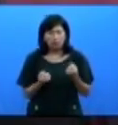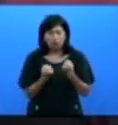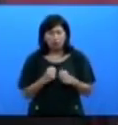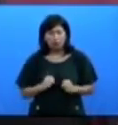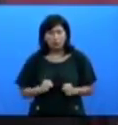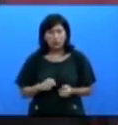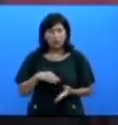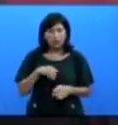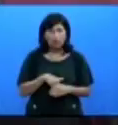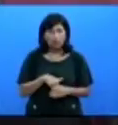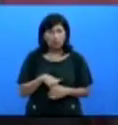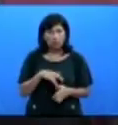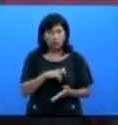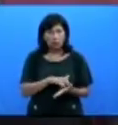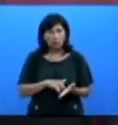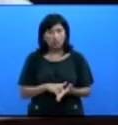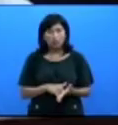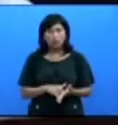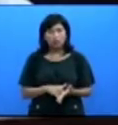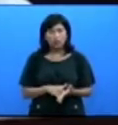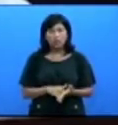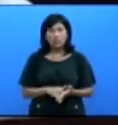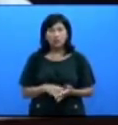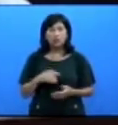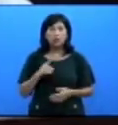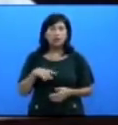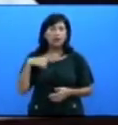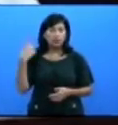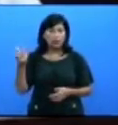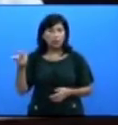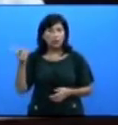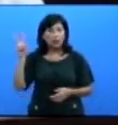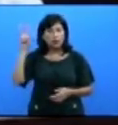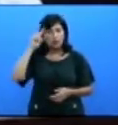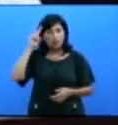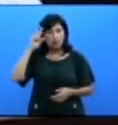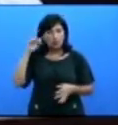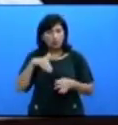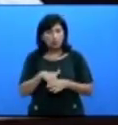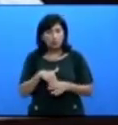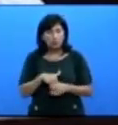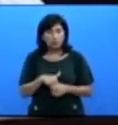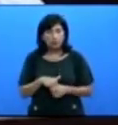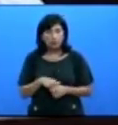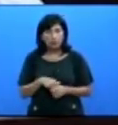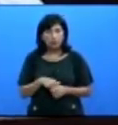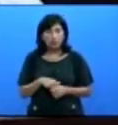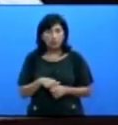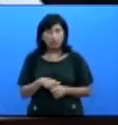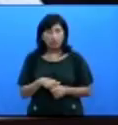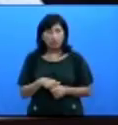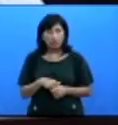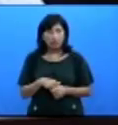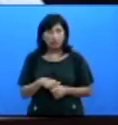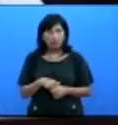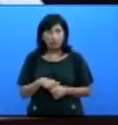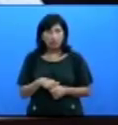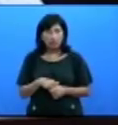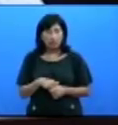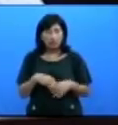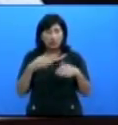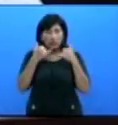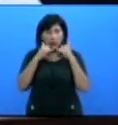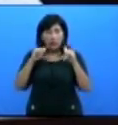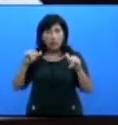hoje. Esse requerimento ele será votado na segunda-feira que vem. Então, vocês podem comparecer aqui segunda-feira que vem, que nós